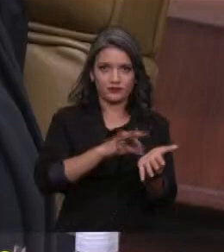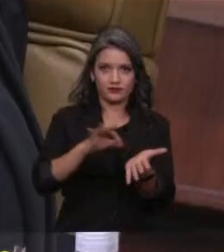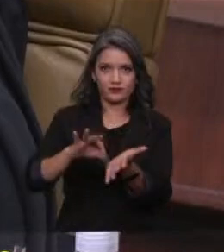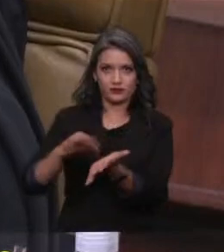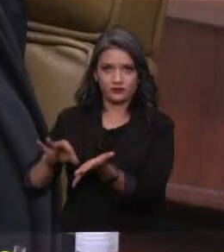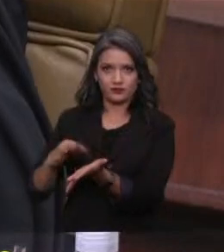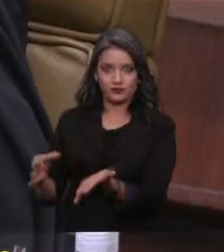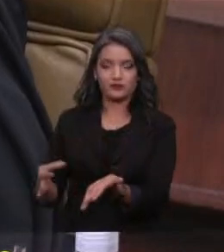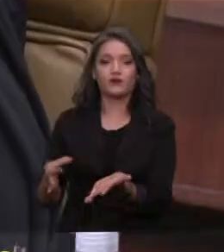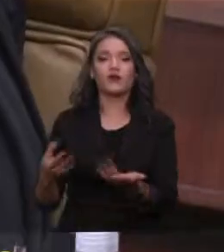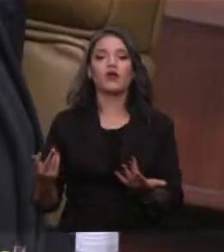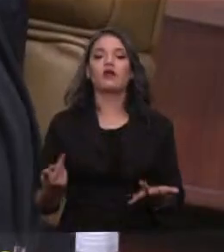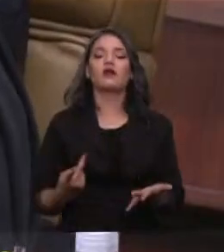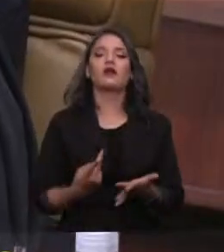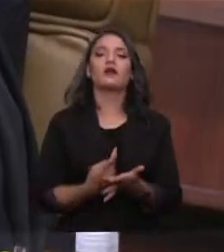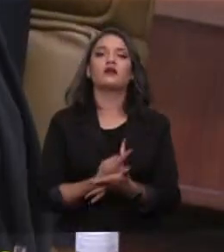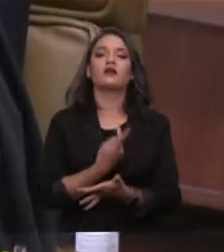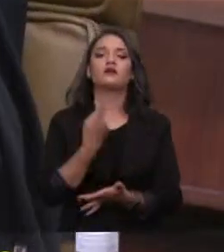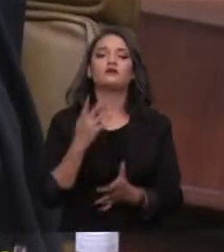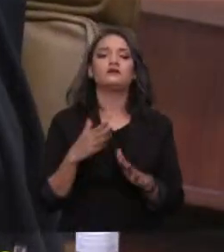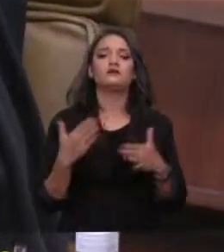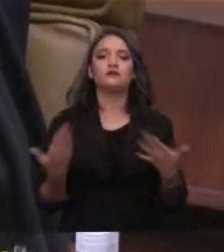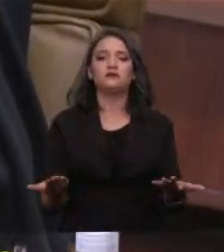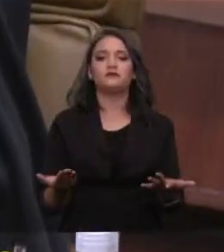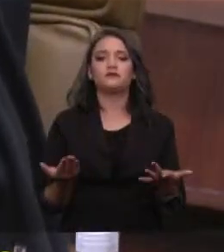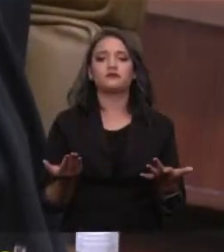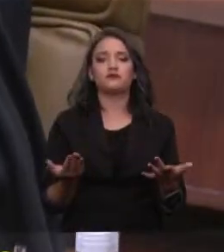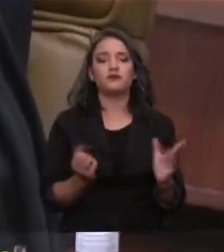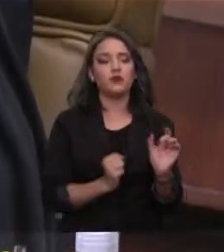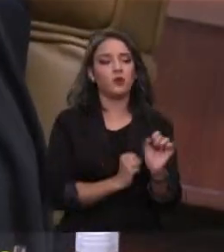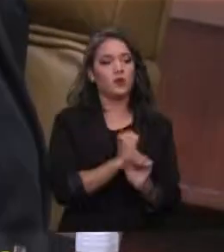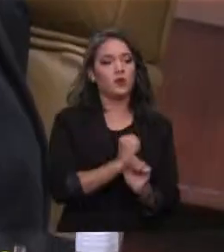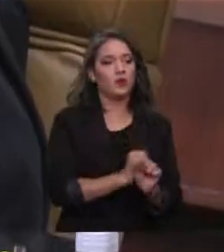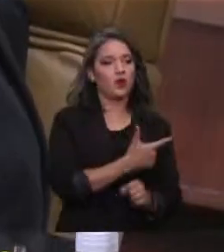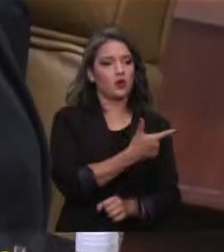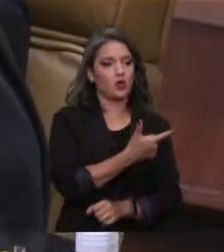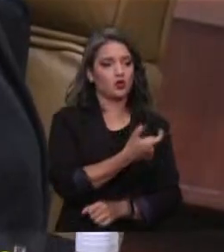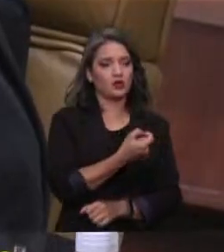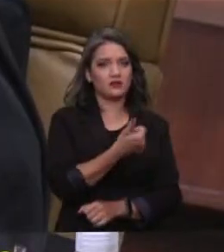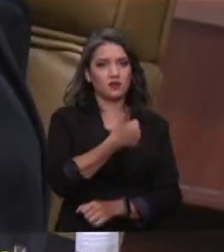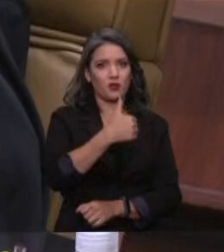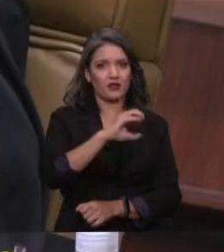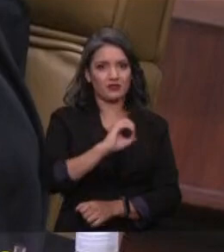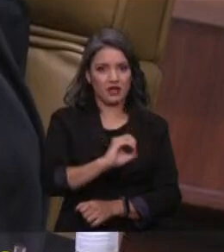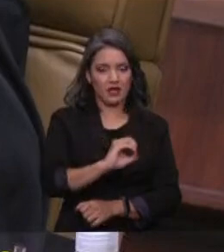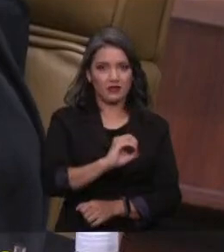teriam ocorrido a partir de 2010 e ensejado o pagamento de